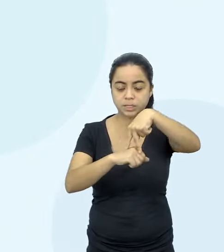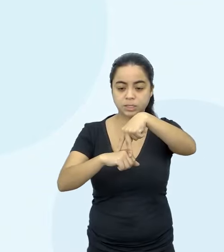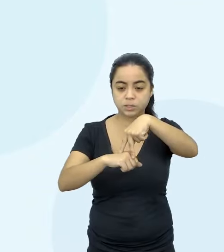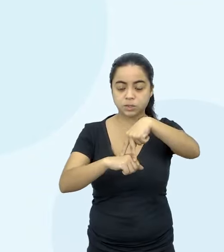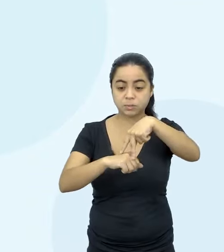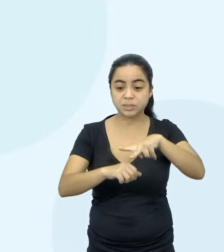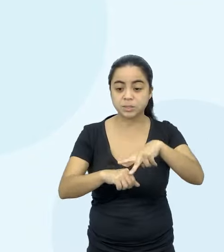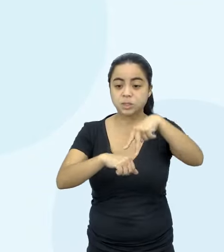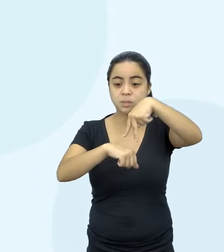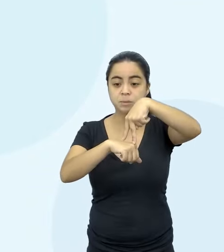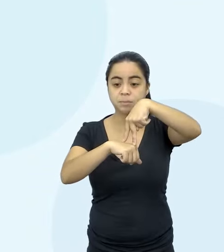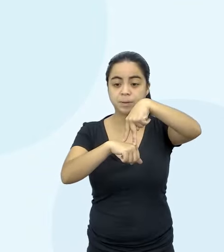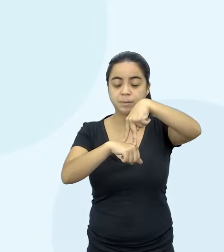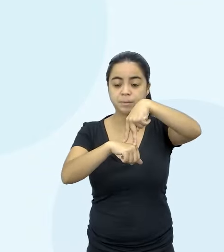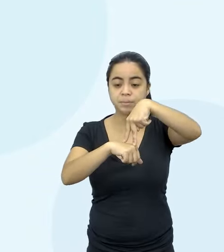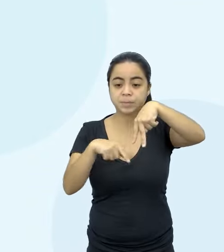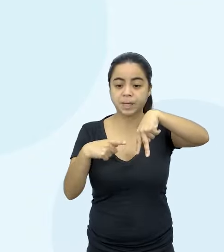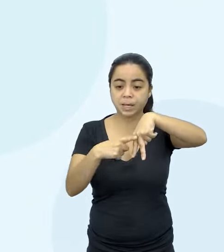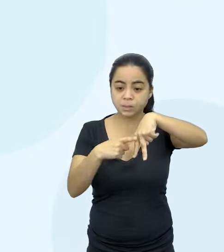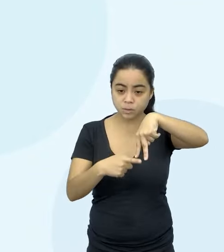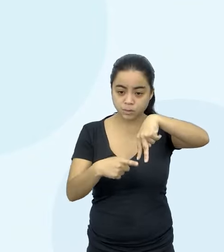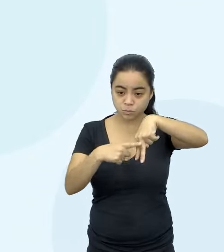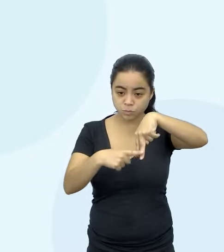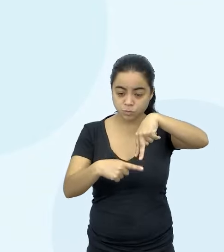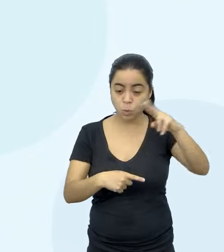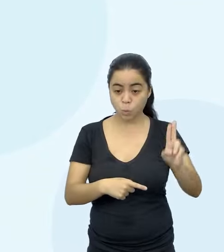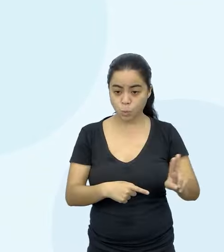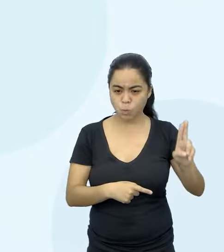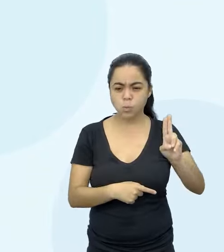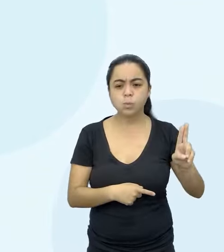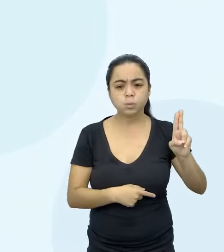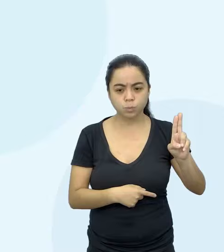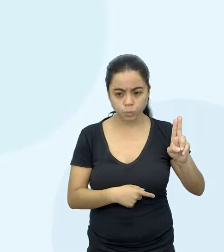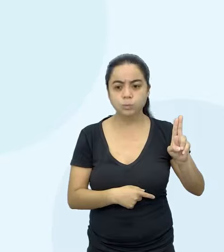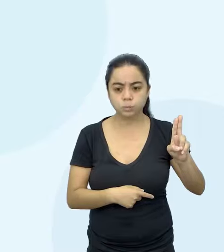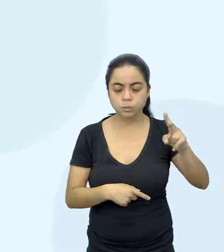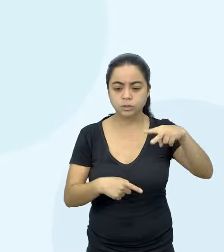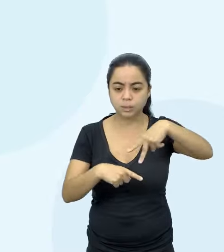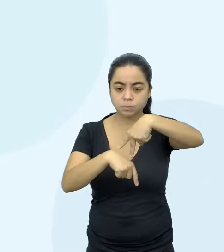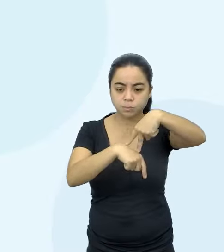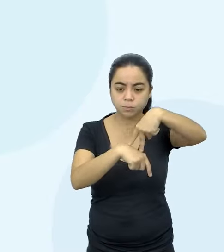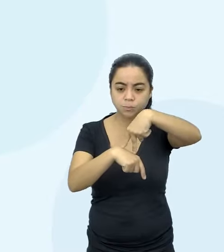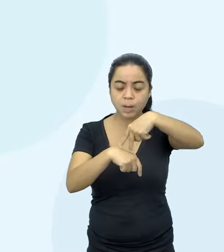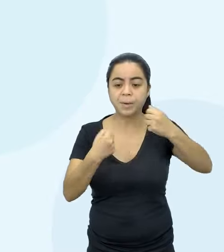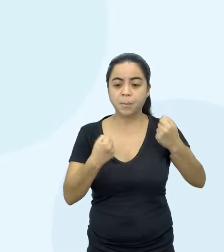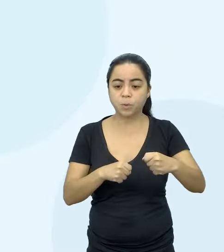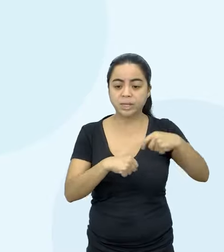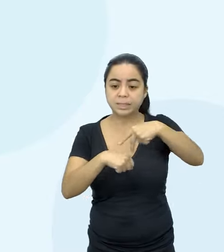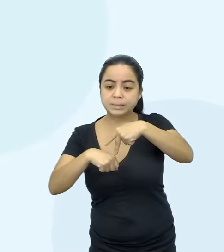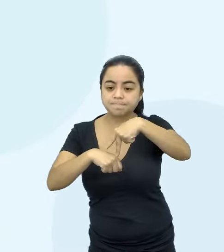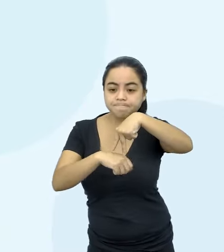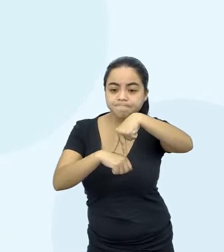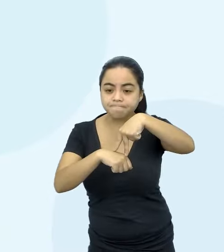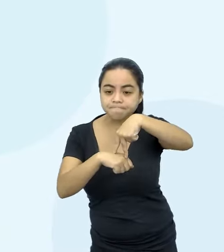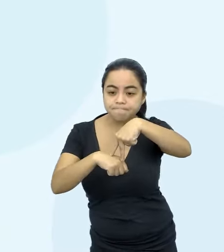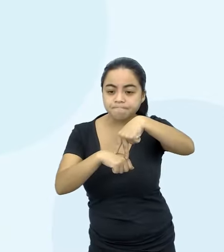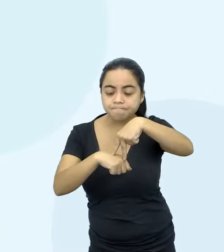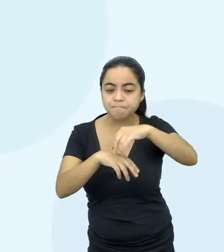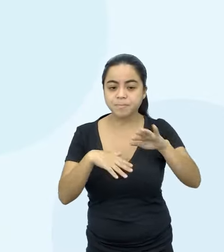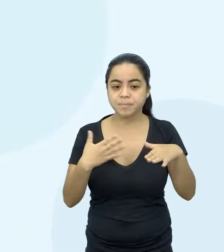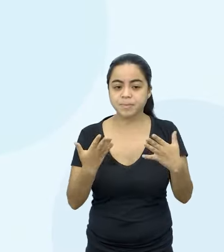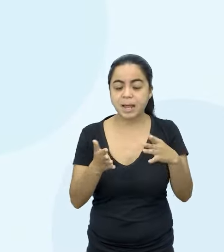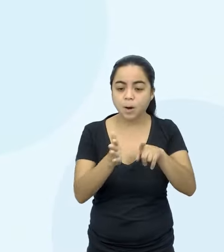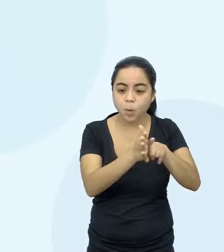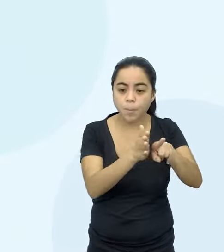em pé, os membros inferiores, né? Ele usa o membro superior para poder ter o equilíbrio também. Então, são perguntas